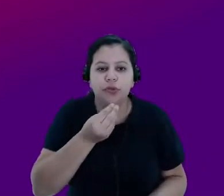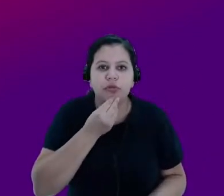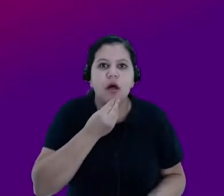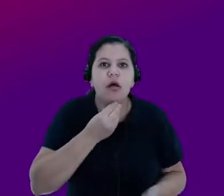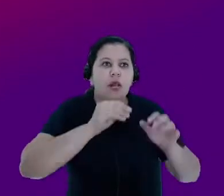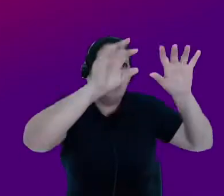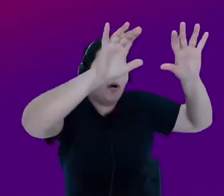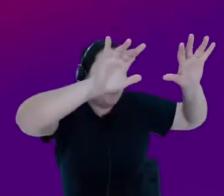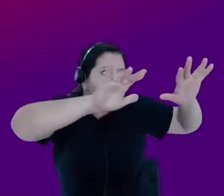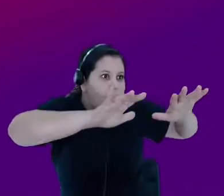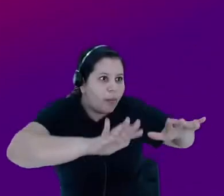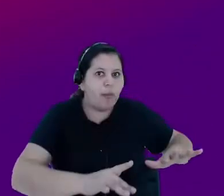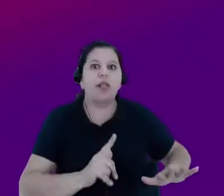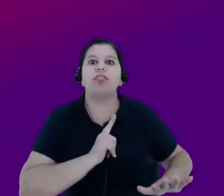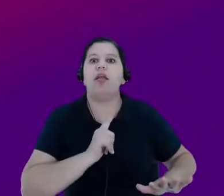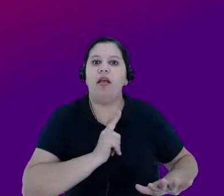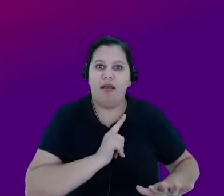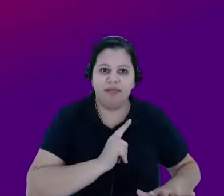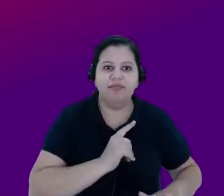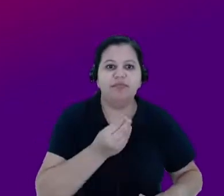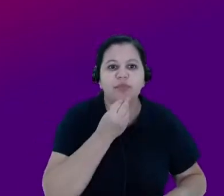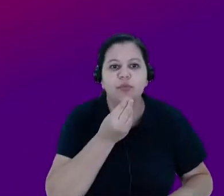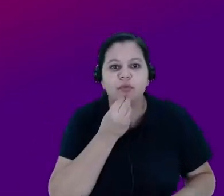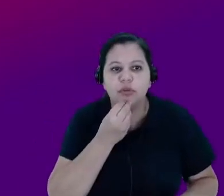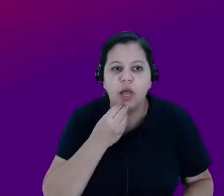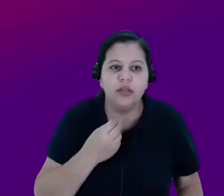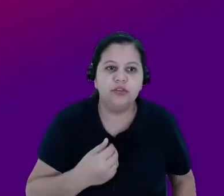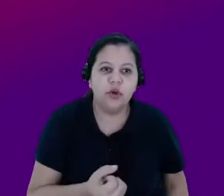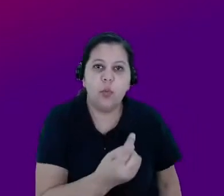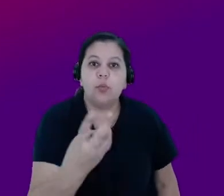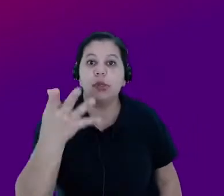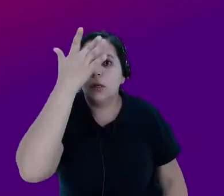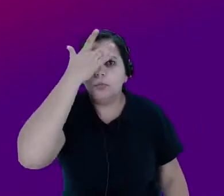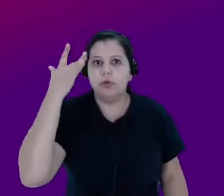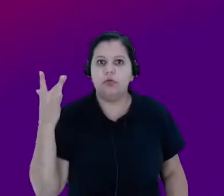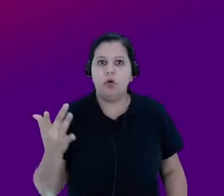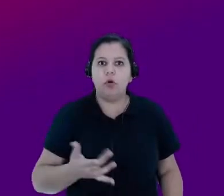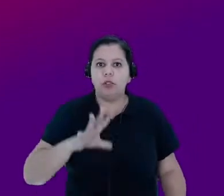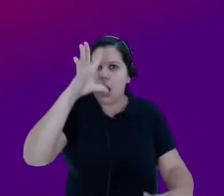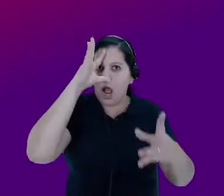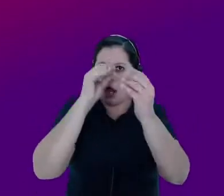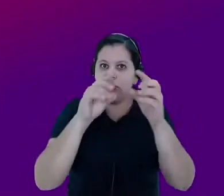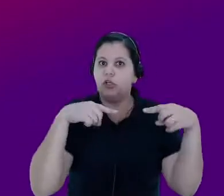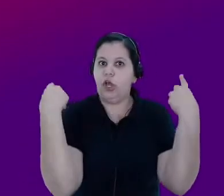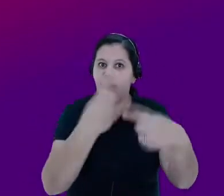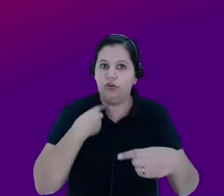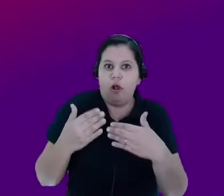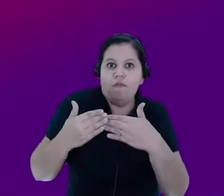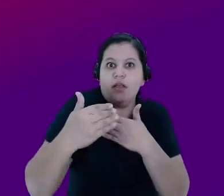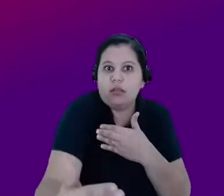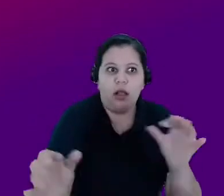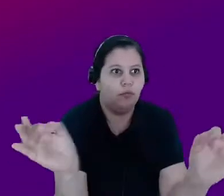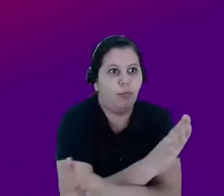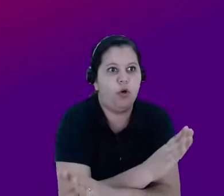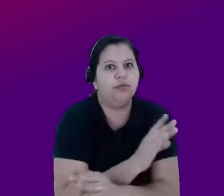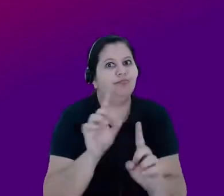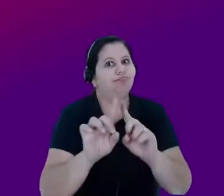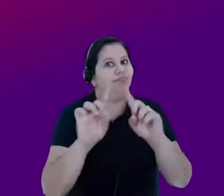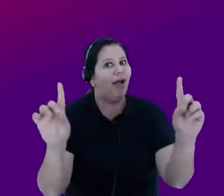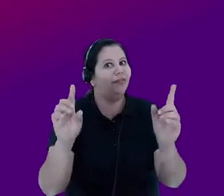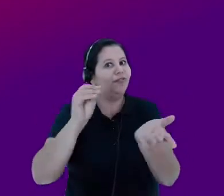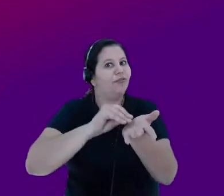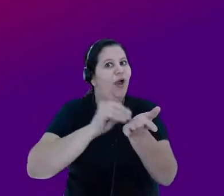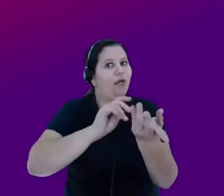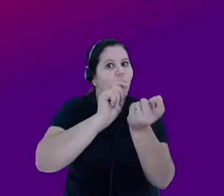muitas vezes as pessoas acharem que a gente já está muito avançado nesse sentido, ainda existem muitas adaptações. Existe uma colcha muito